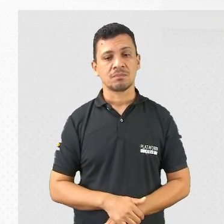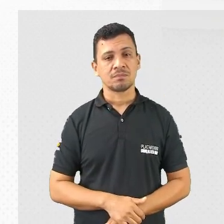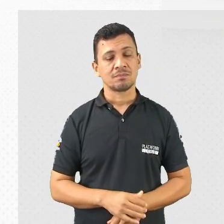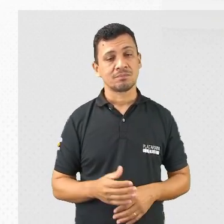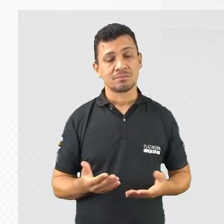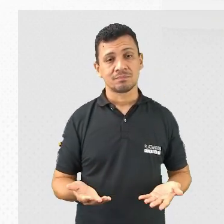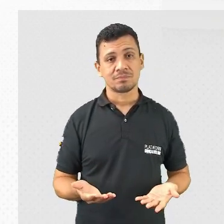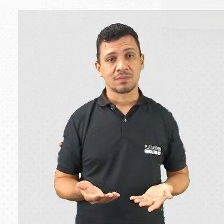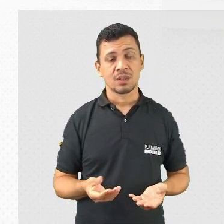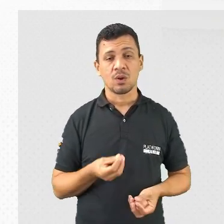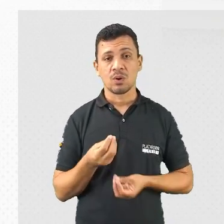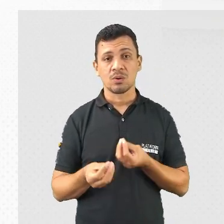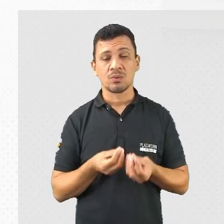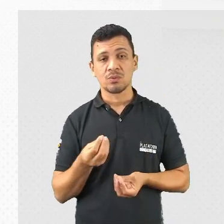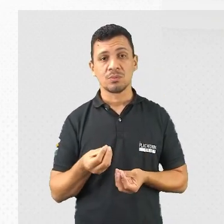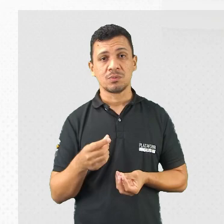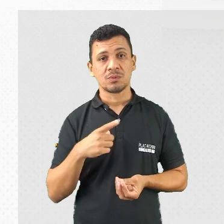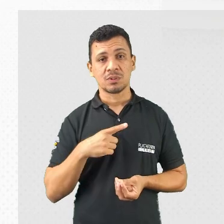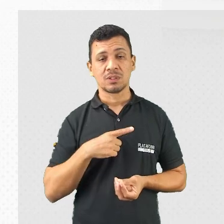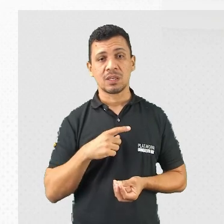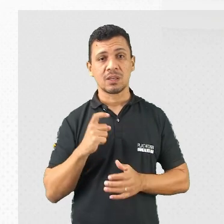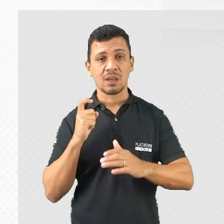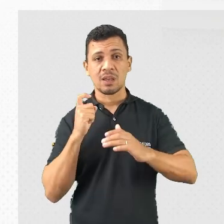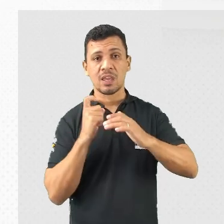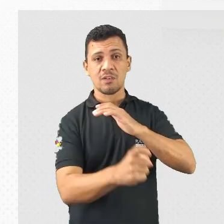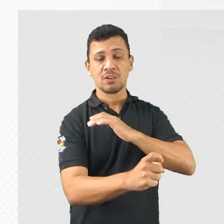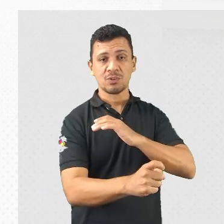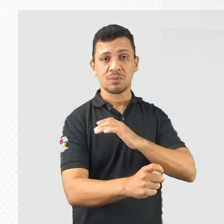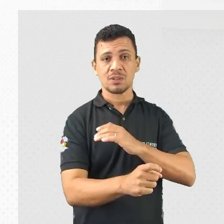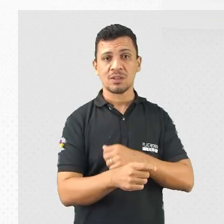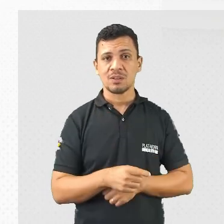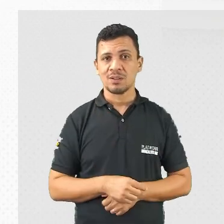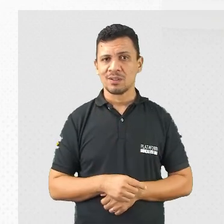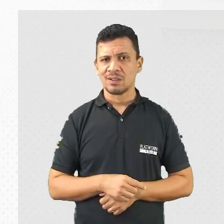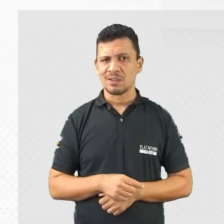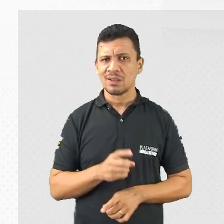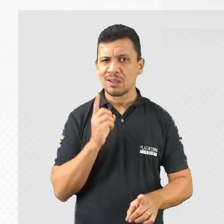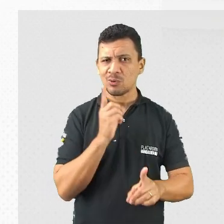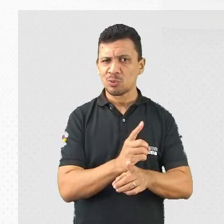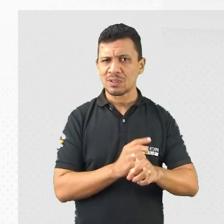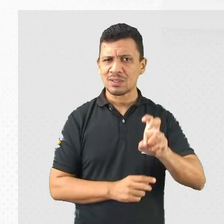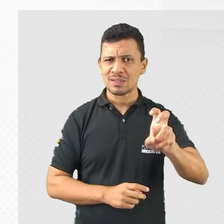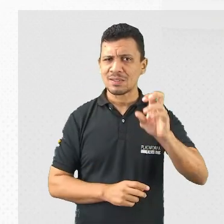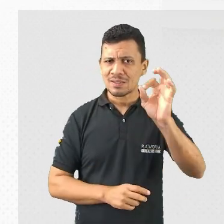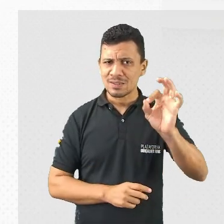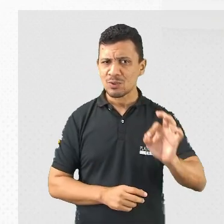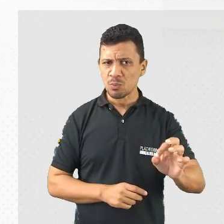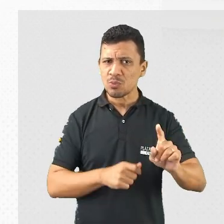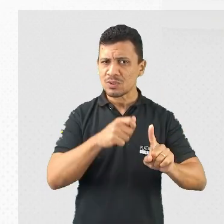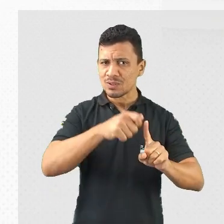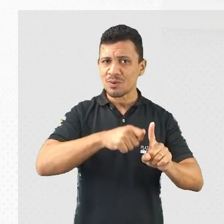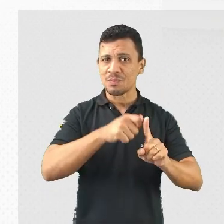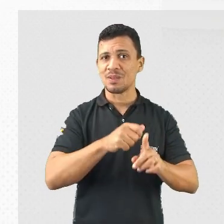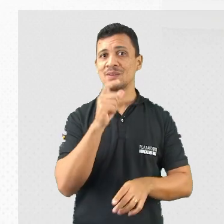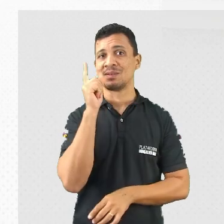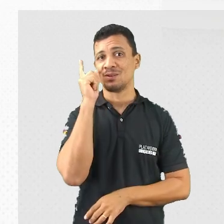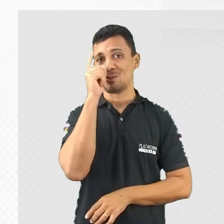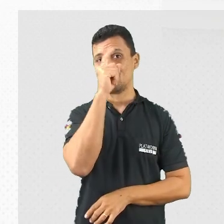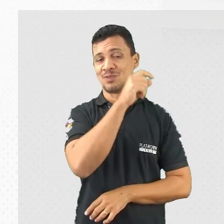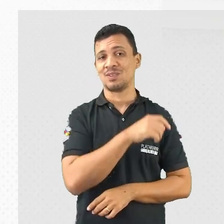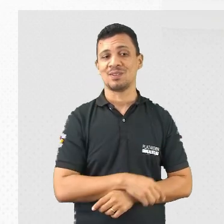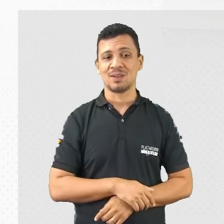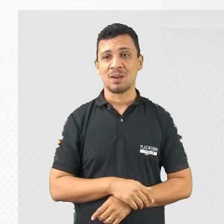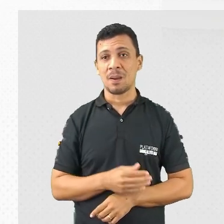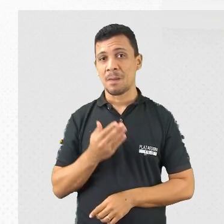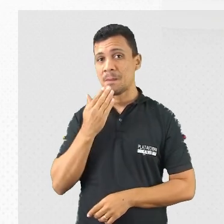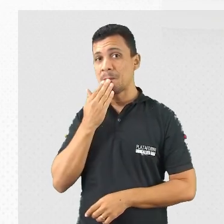para rendimento, você não vai encontrar um rendimento de 5% ao mês. Difícil você encontrar isso. Você encontra mais quando você